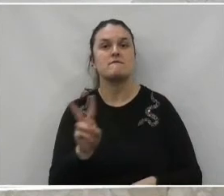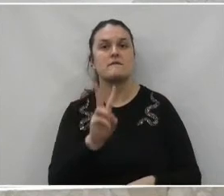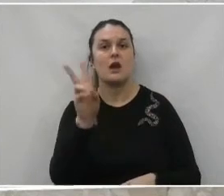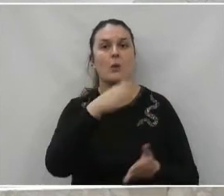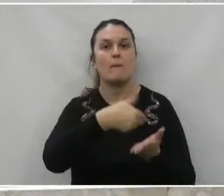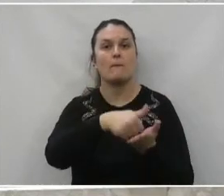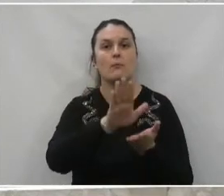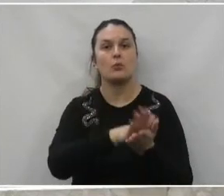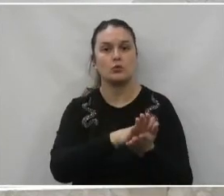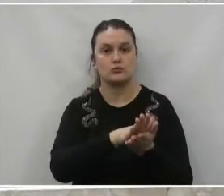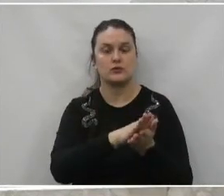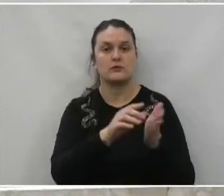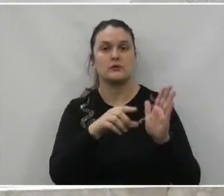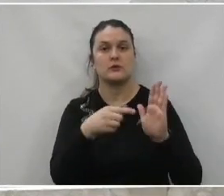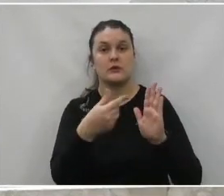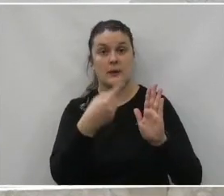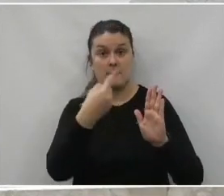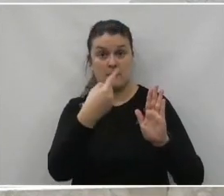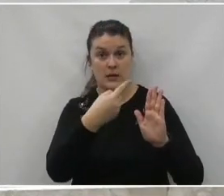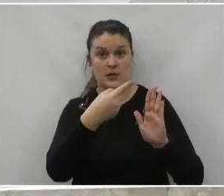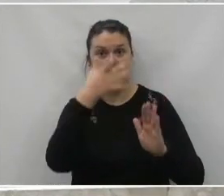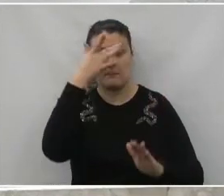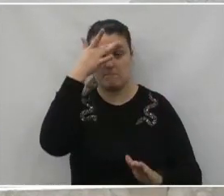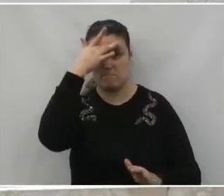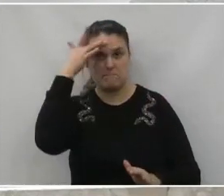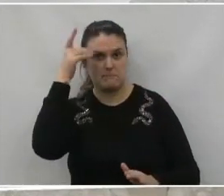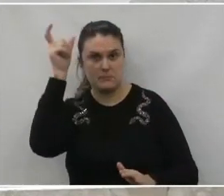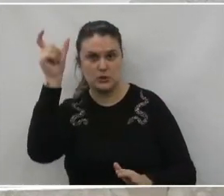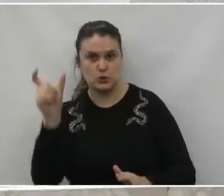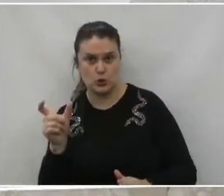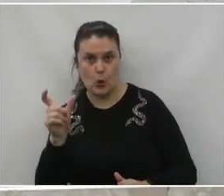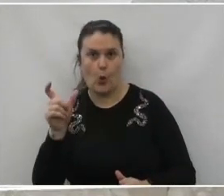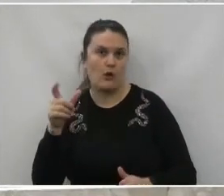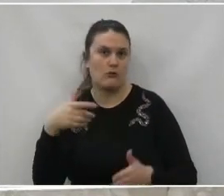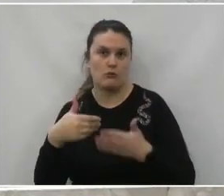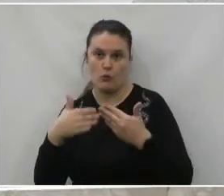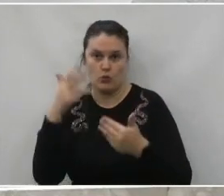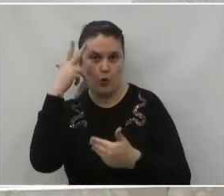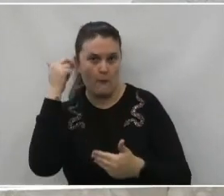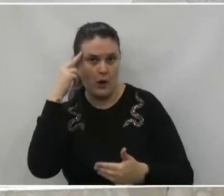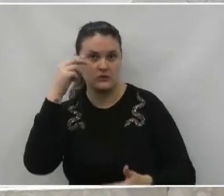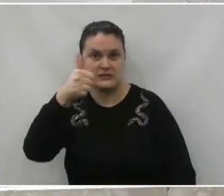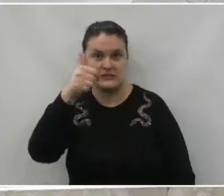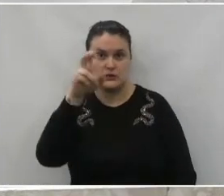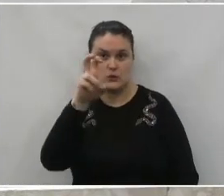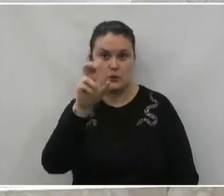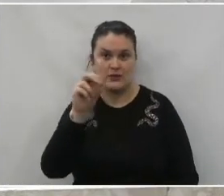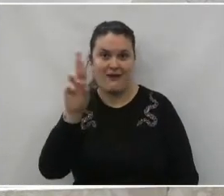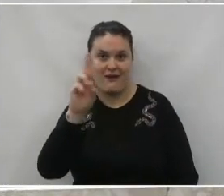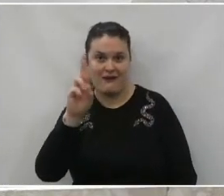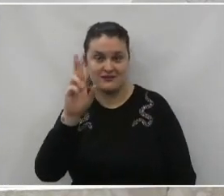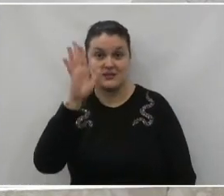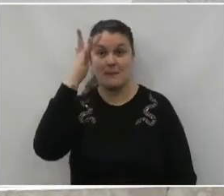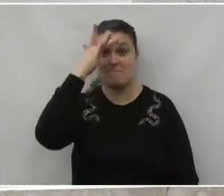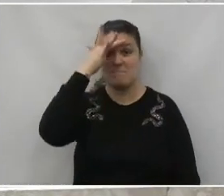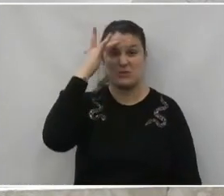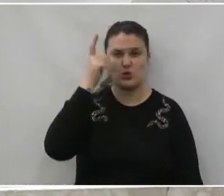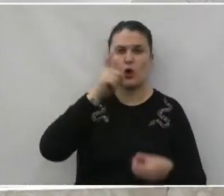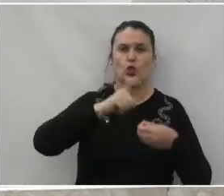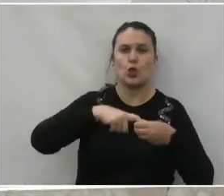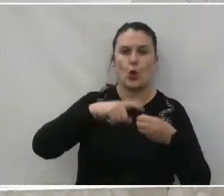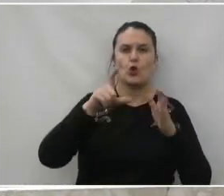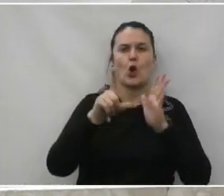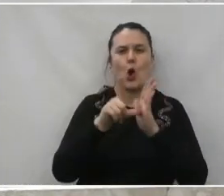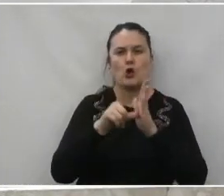multa será, inciso 1, para pessoas físicas, de R$ 150, para pessoas jurídicas, de